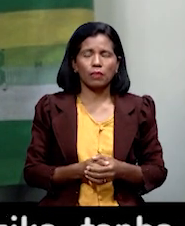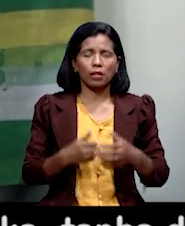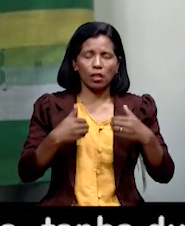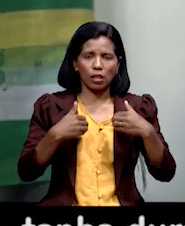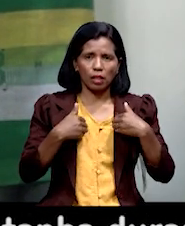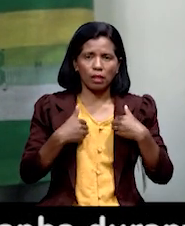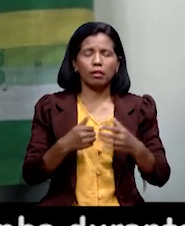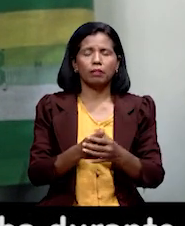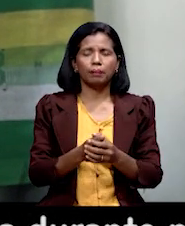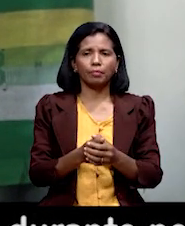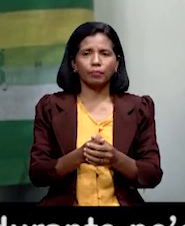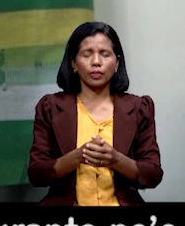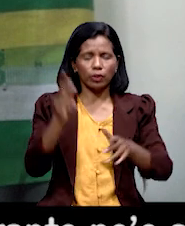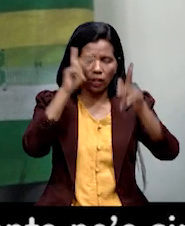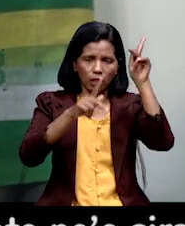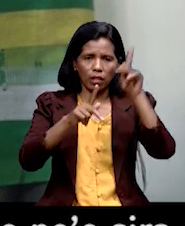husi caso hirakne